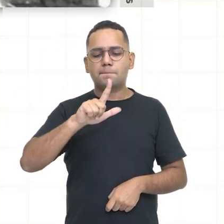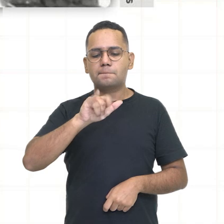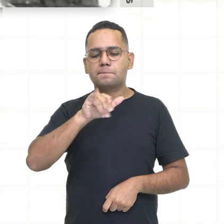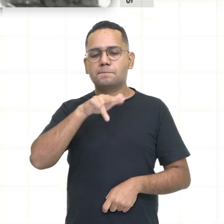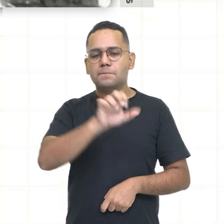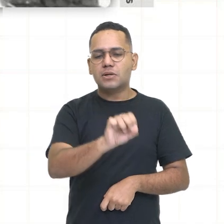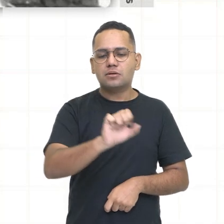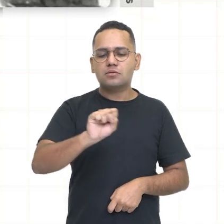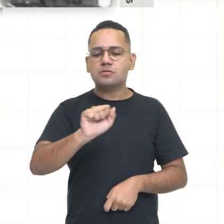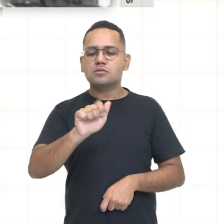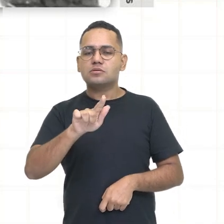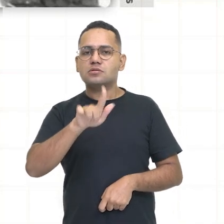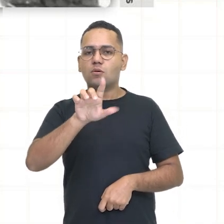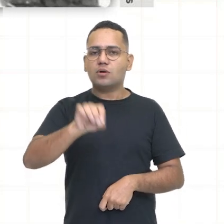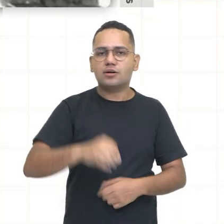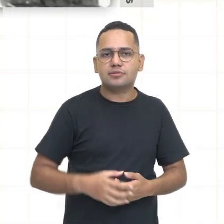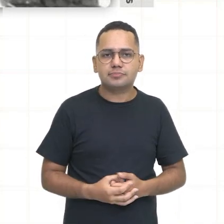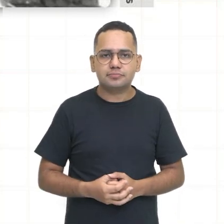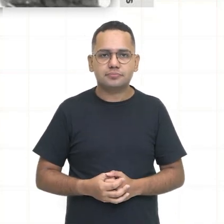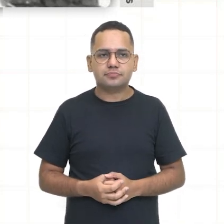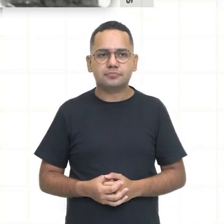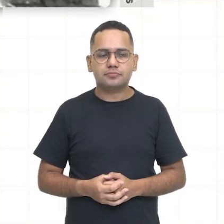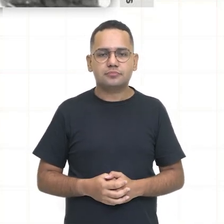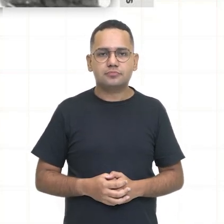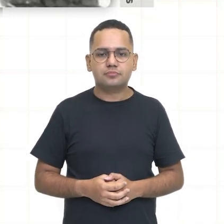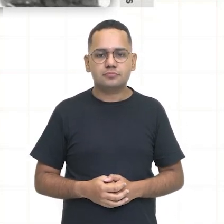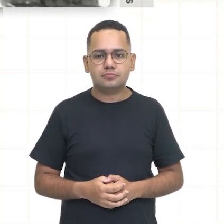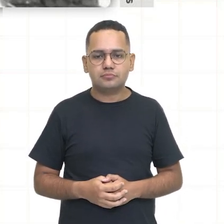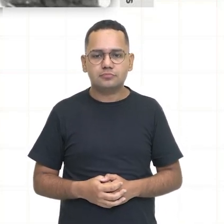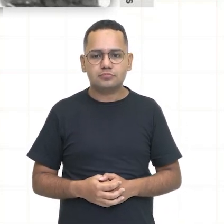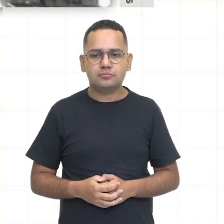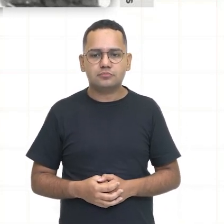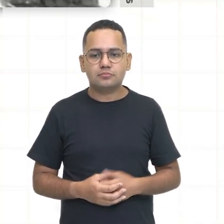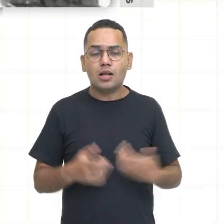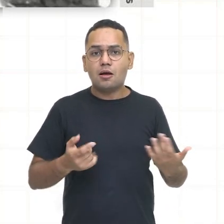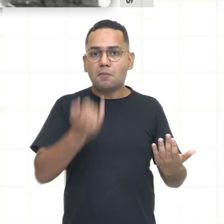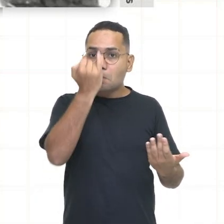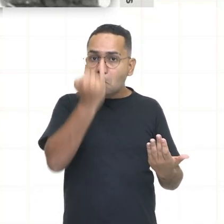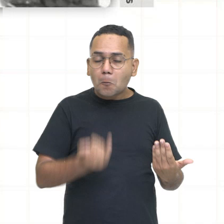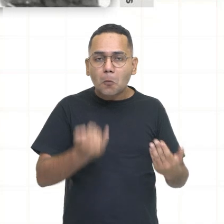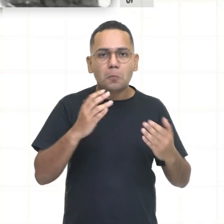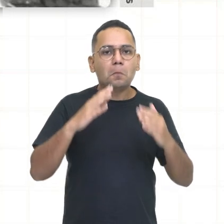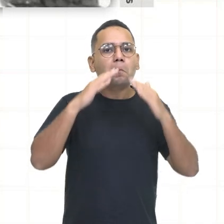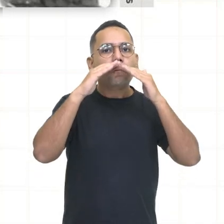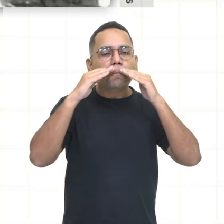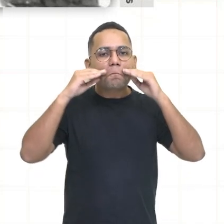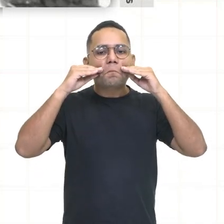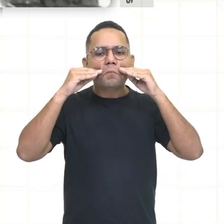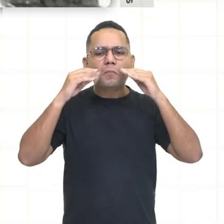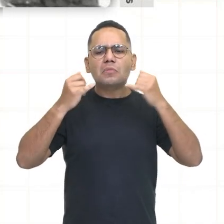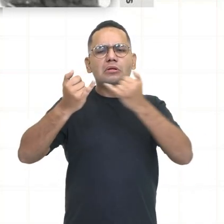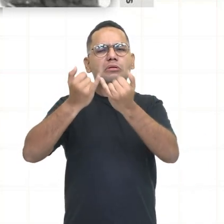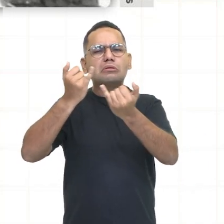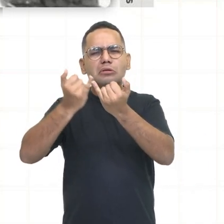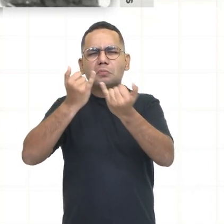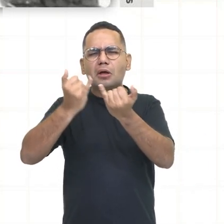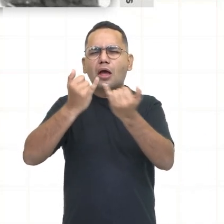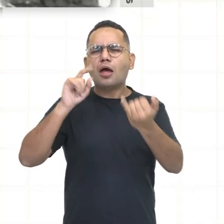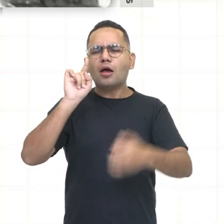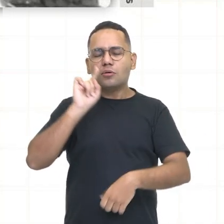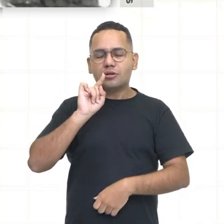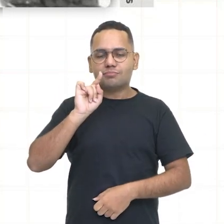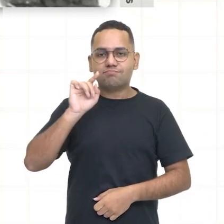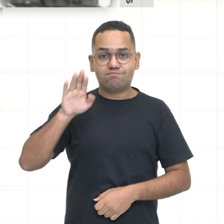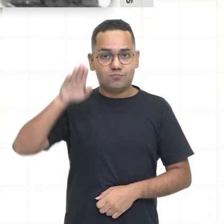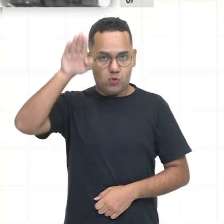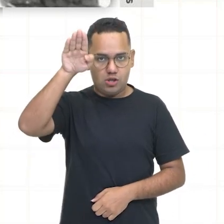que é um sujeito de estatura mediana, que era bem magro e tinha um bigode semelhante ao do Adolf